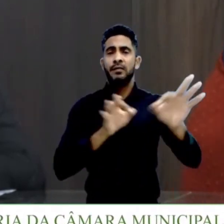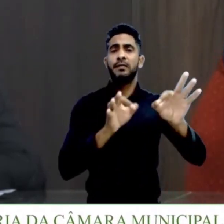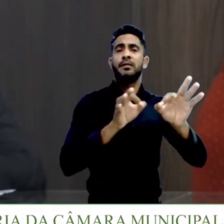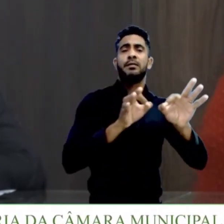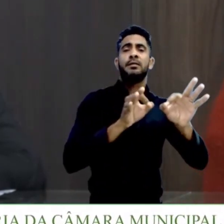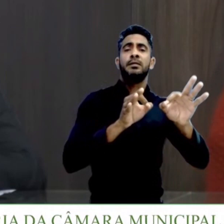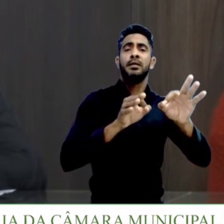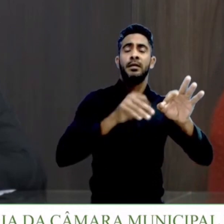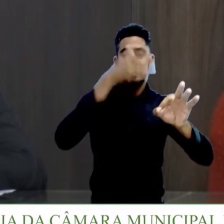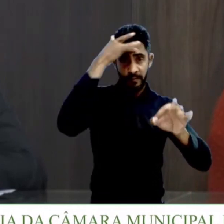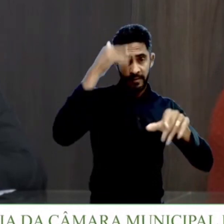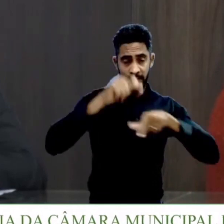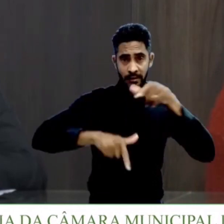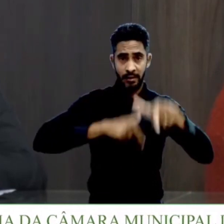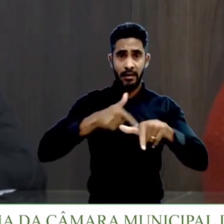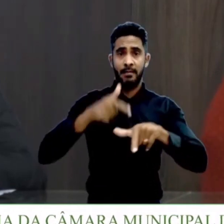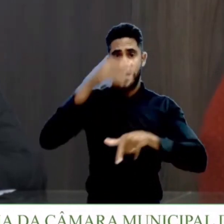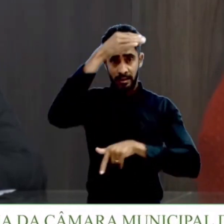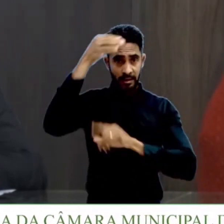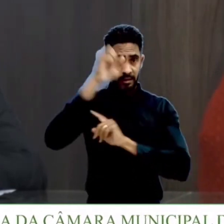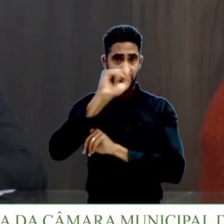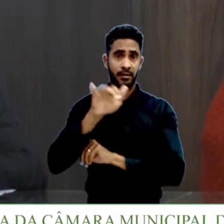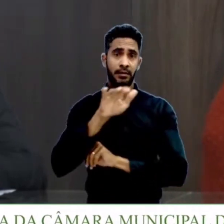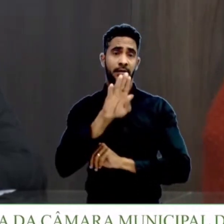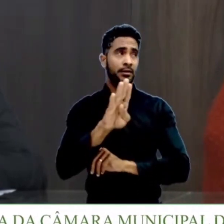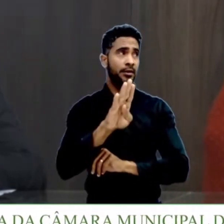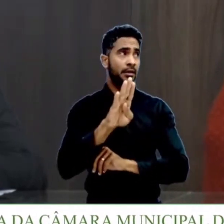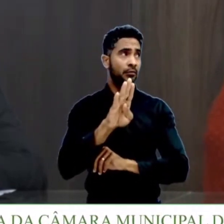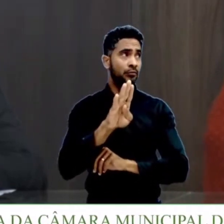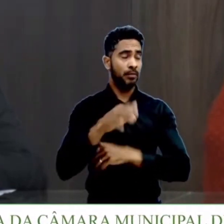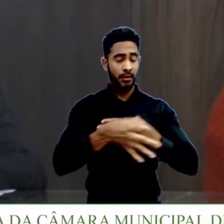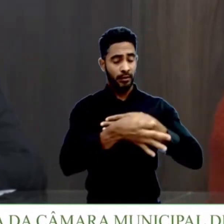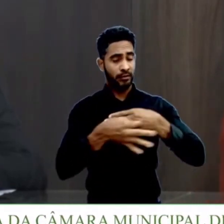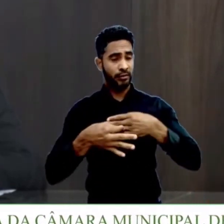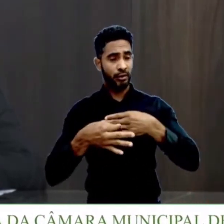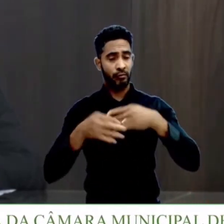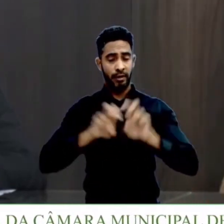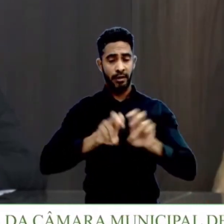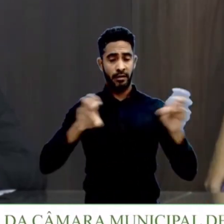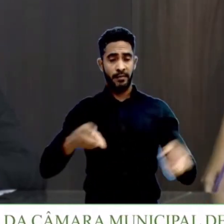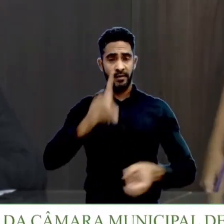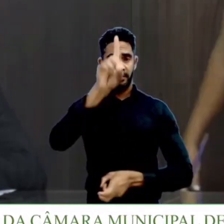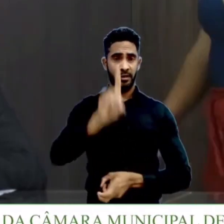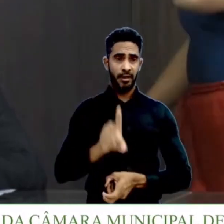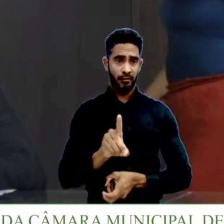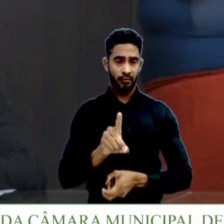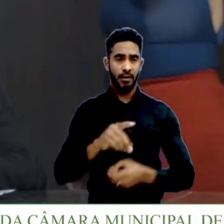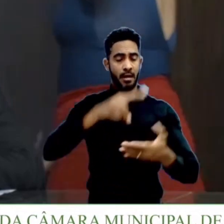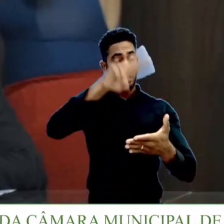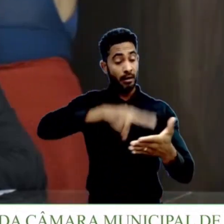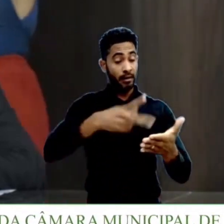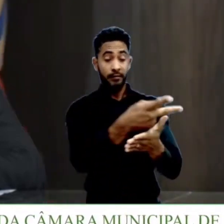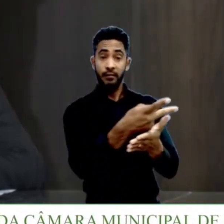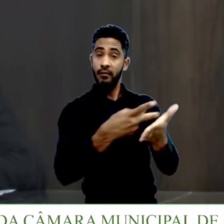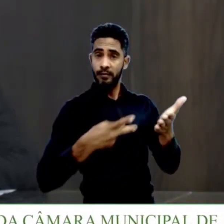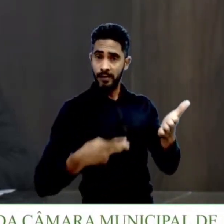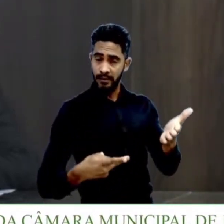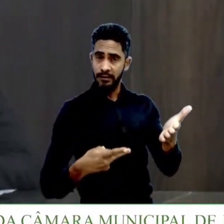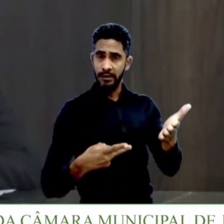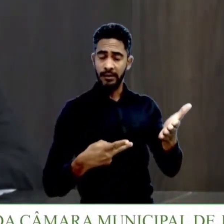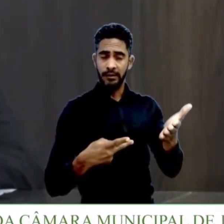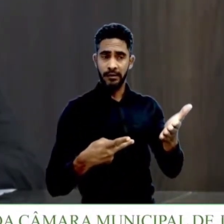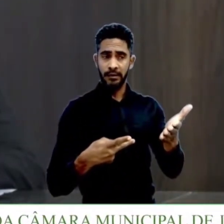da Câmara Municipal de Janaúba e da outras providências, de autoria da mesa diretora. Lidos os pareceres que o